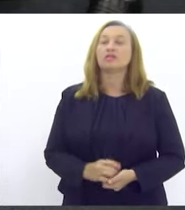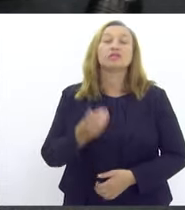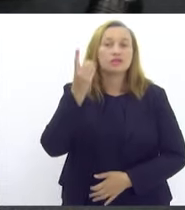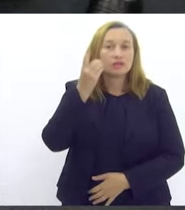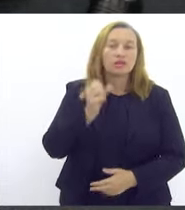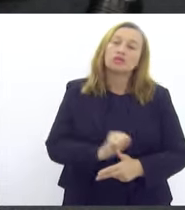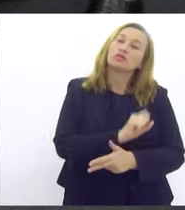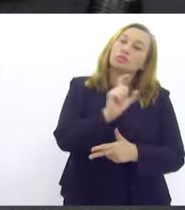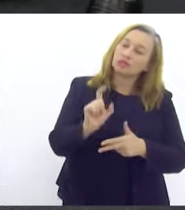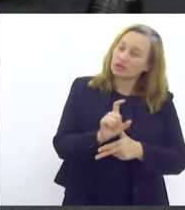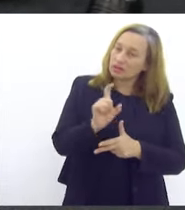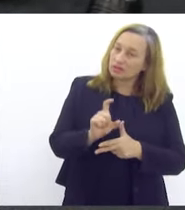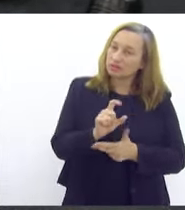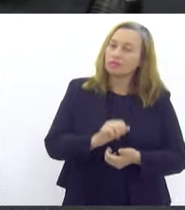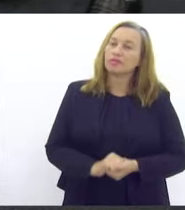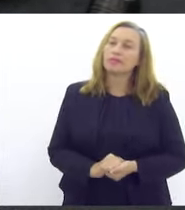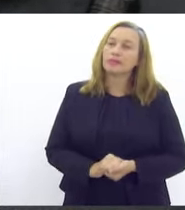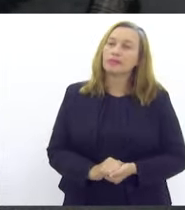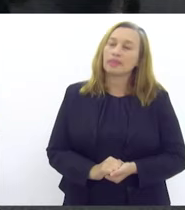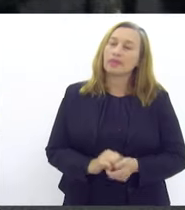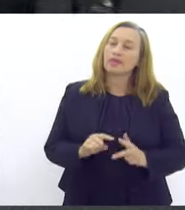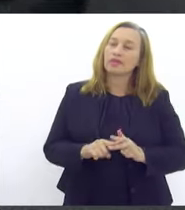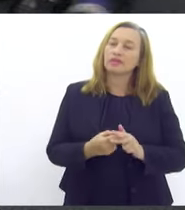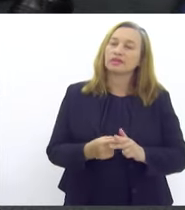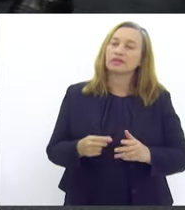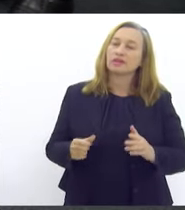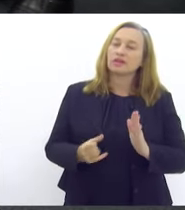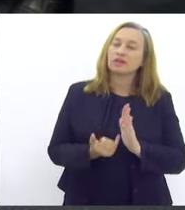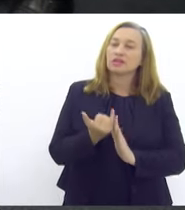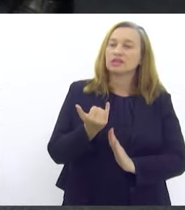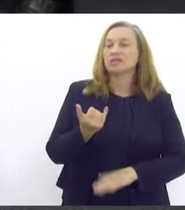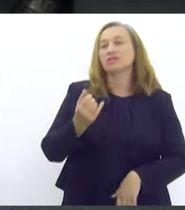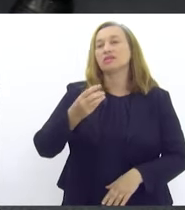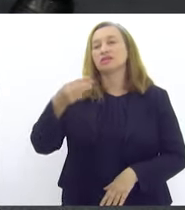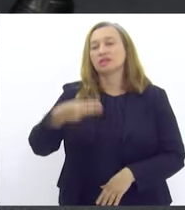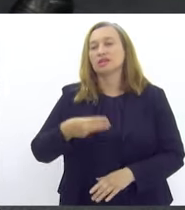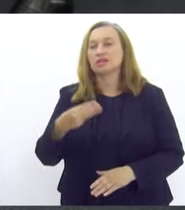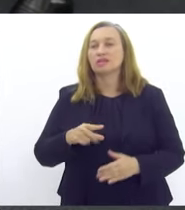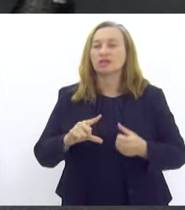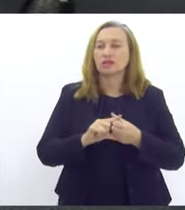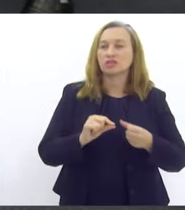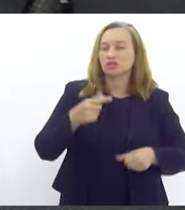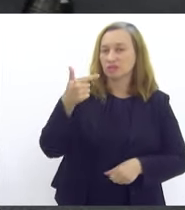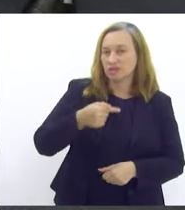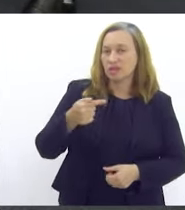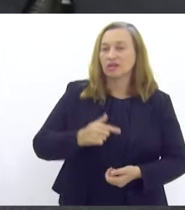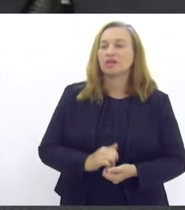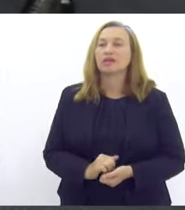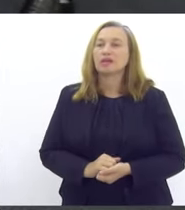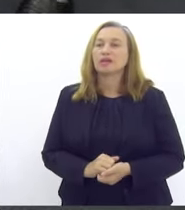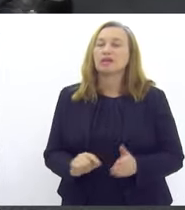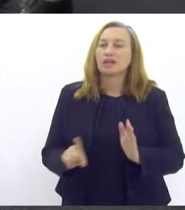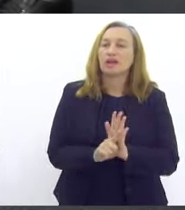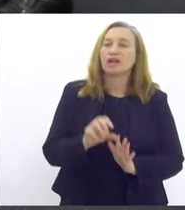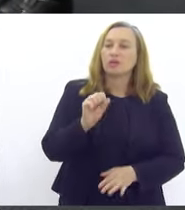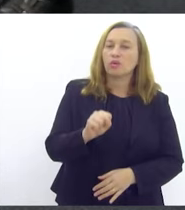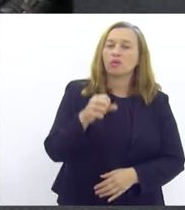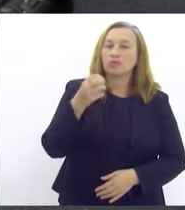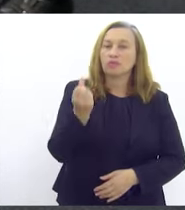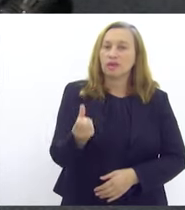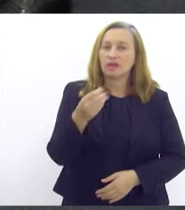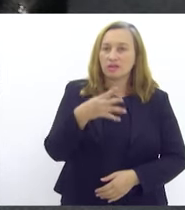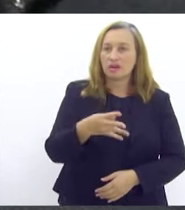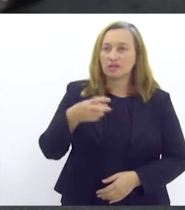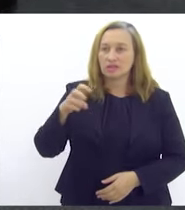do Poder Executivo, que altera o inciso 3º do artigo 7º da Lei